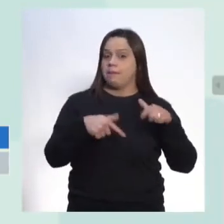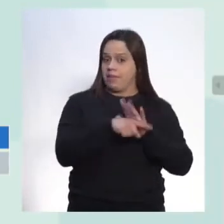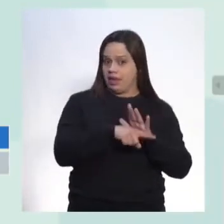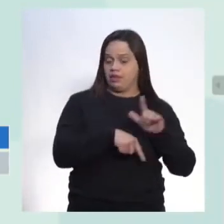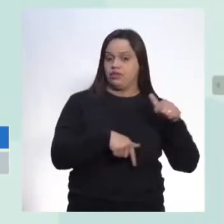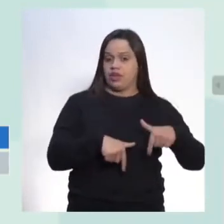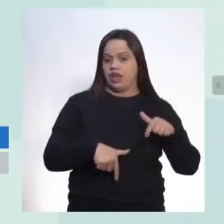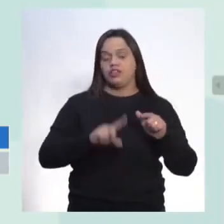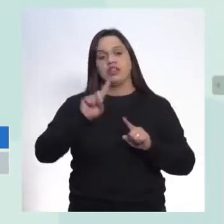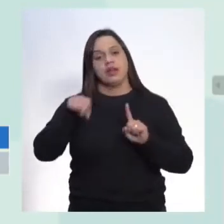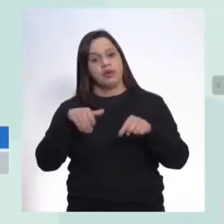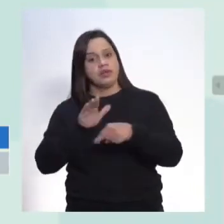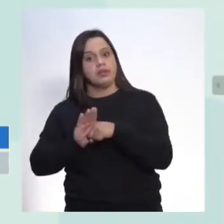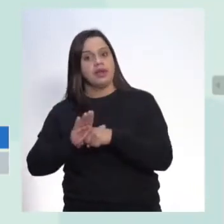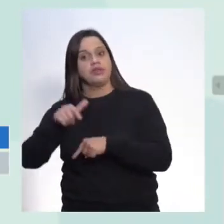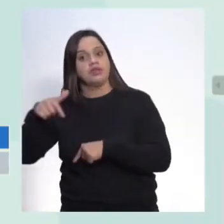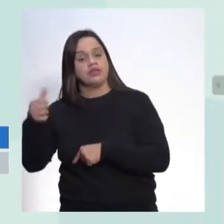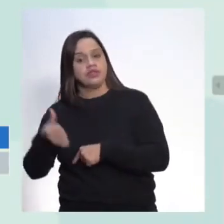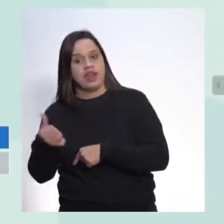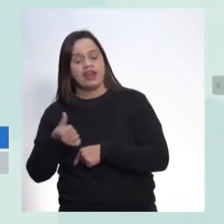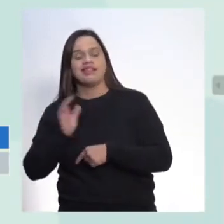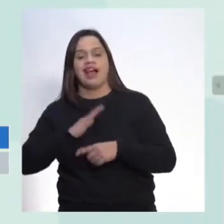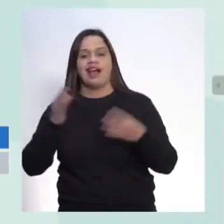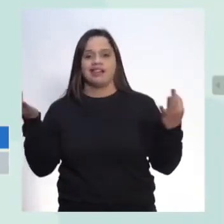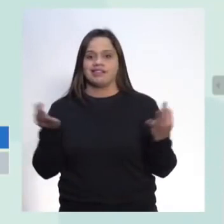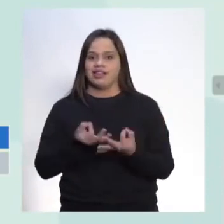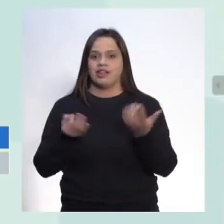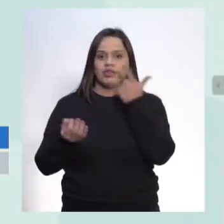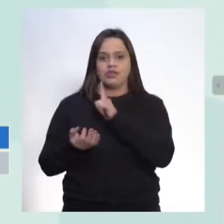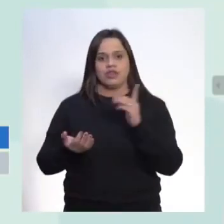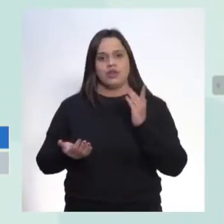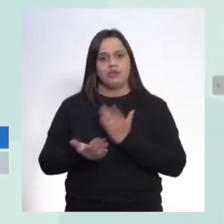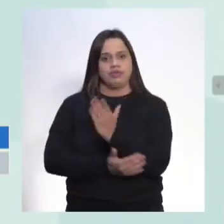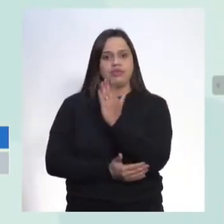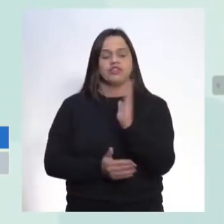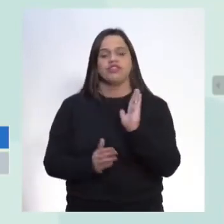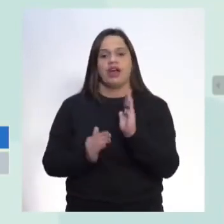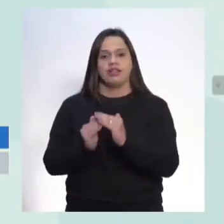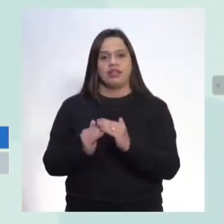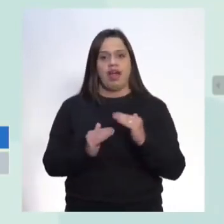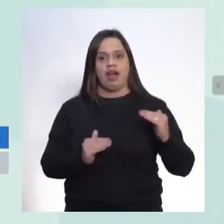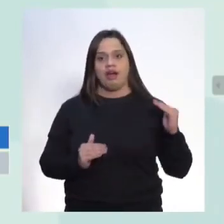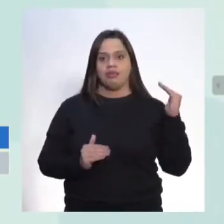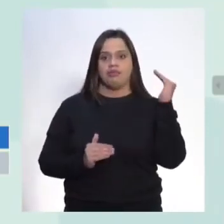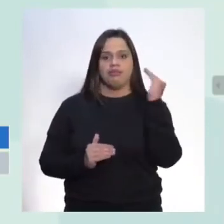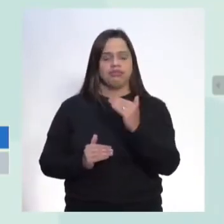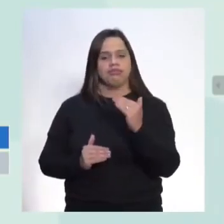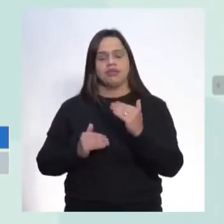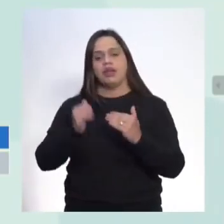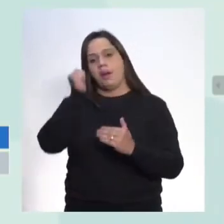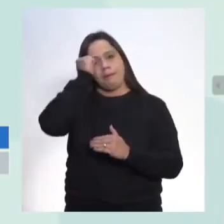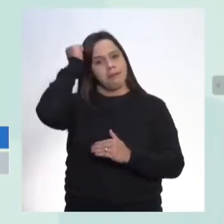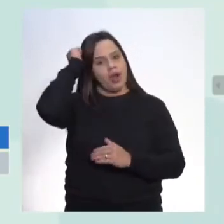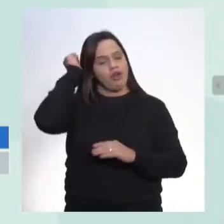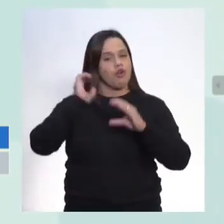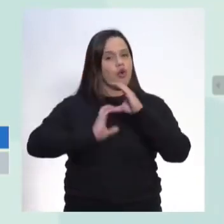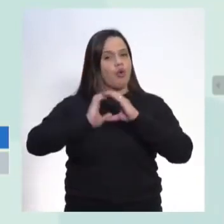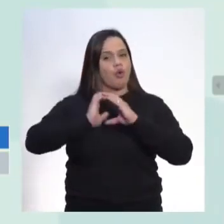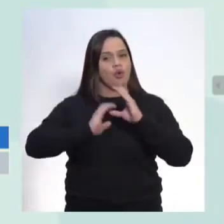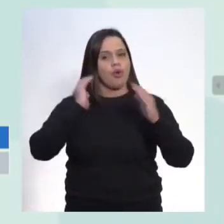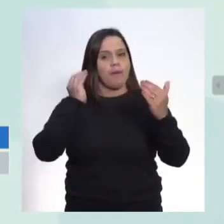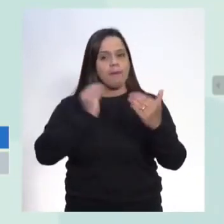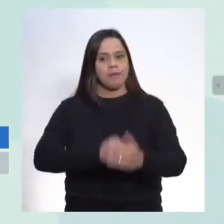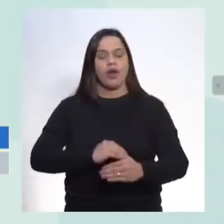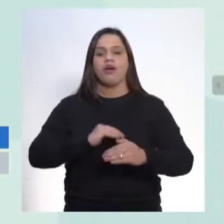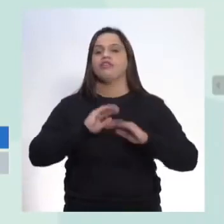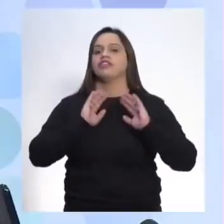já está muitos passos adiante do seu concorrente lá naquele vestibular, naquele concurso, naquela